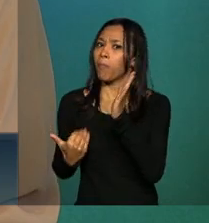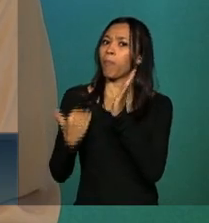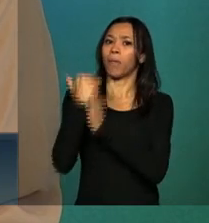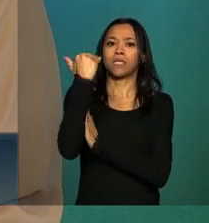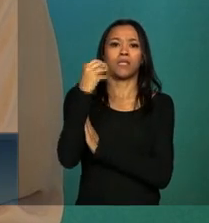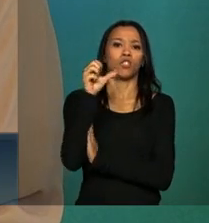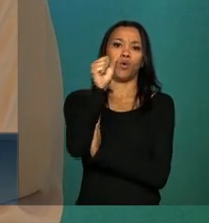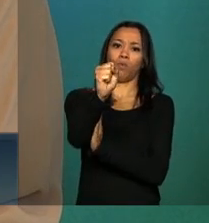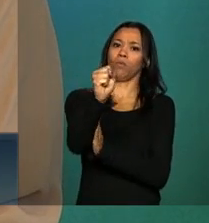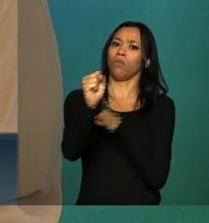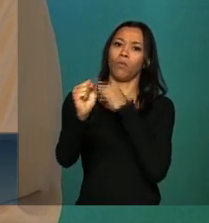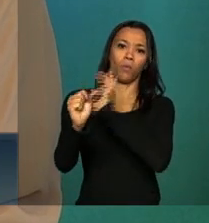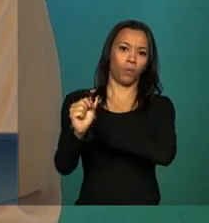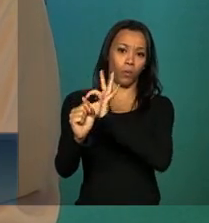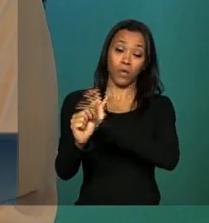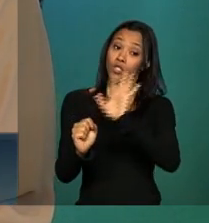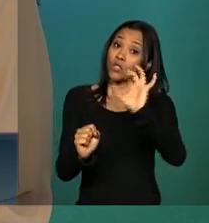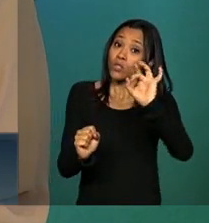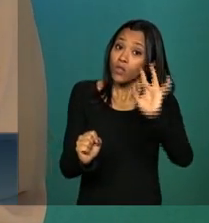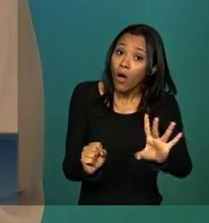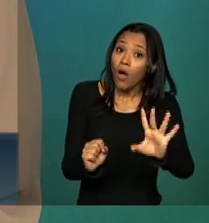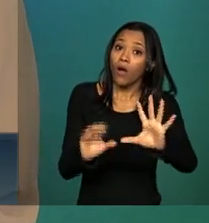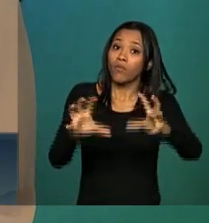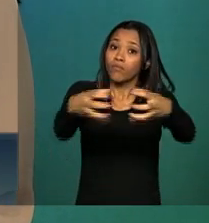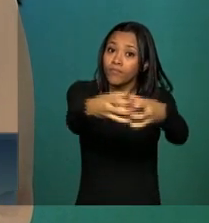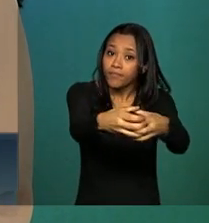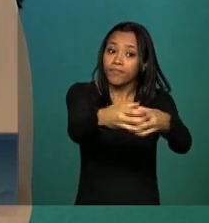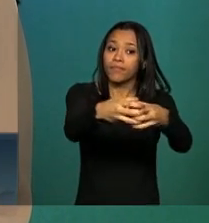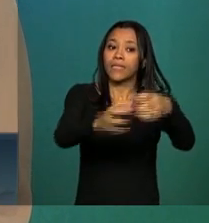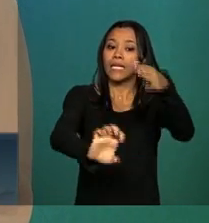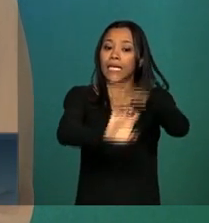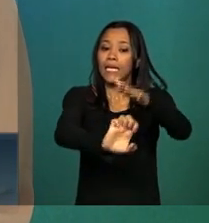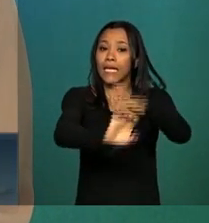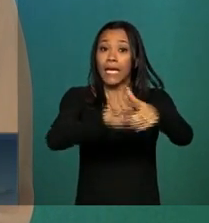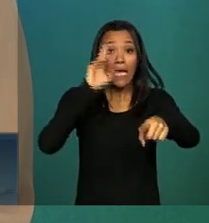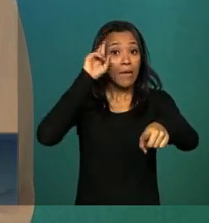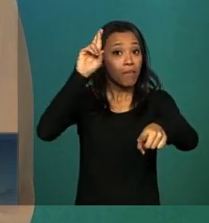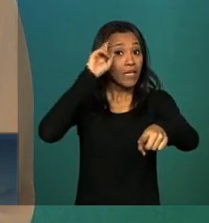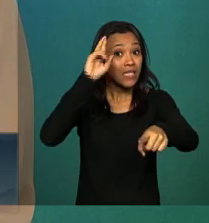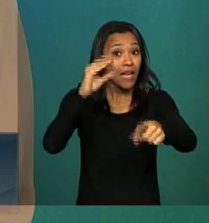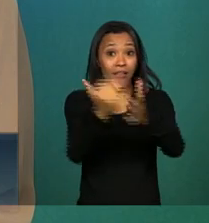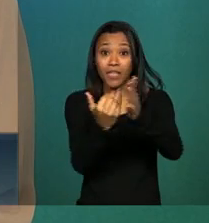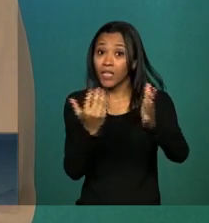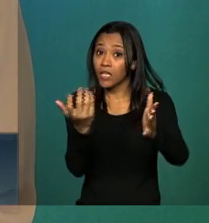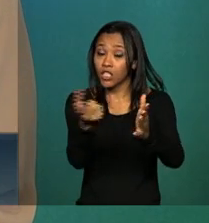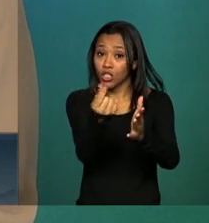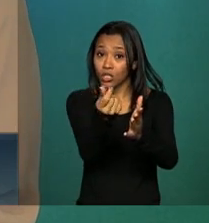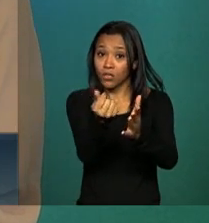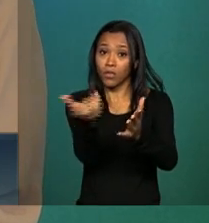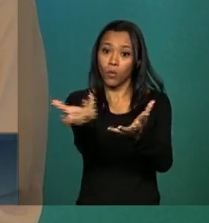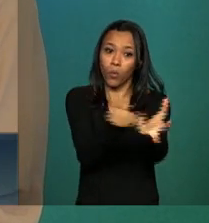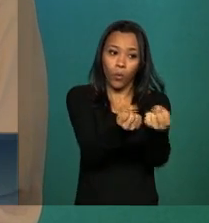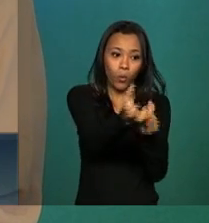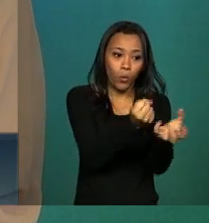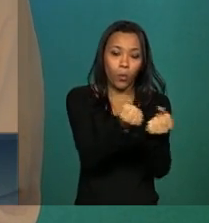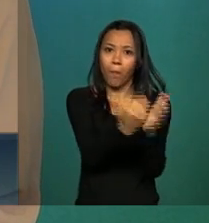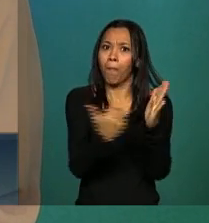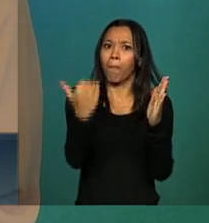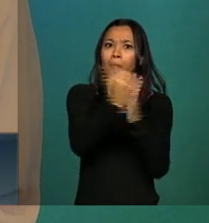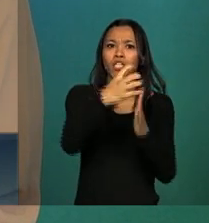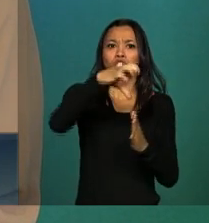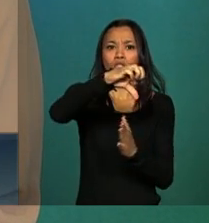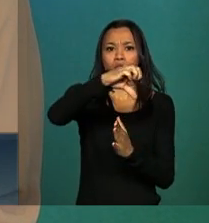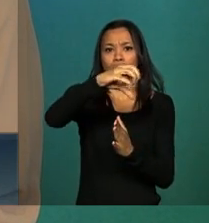exceção, para empresários cerealistas que faturam mais de 90 milhões por ano. E isso